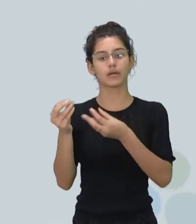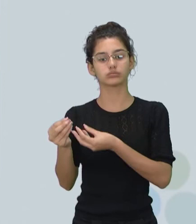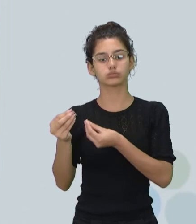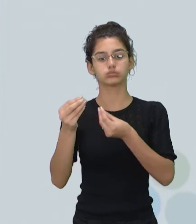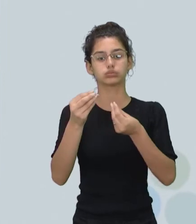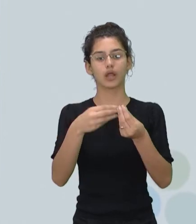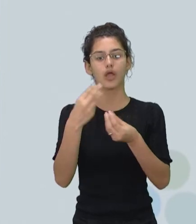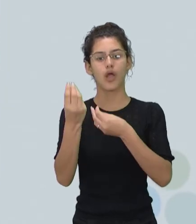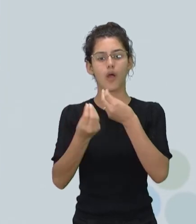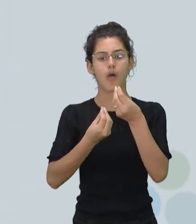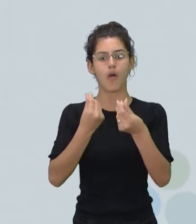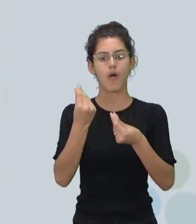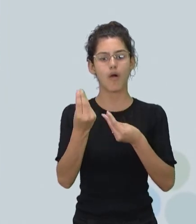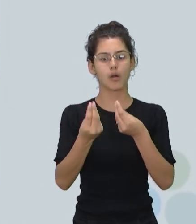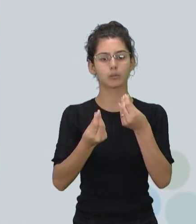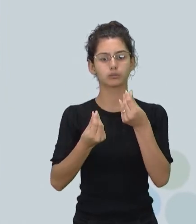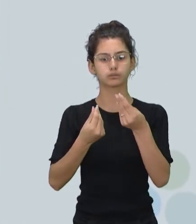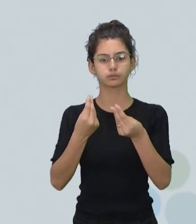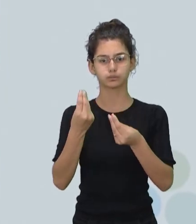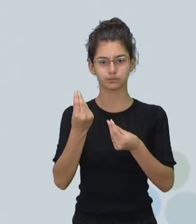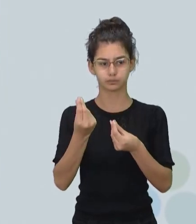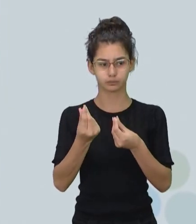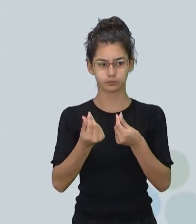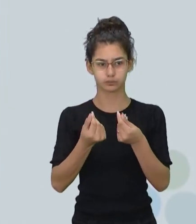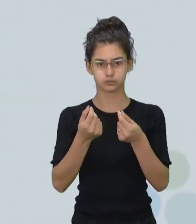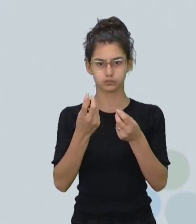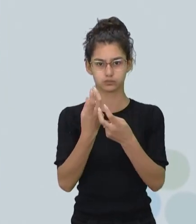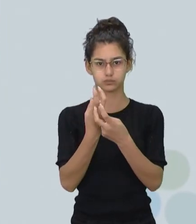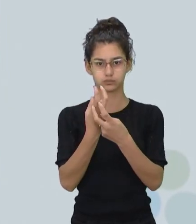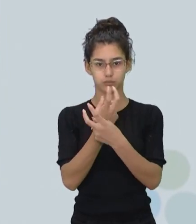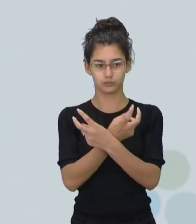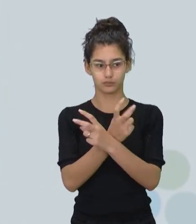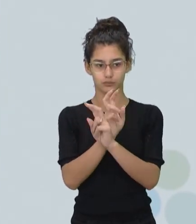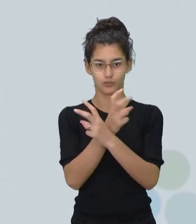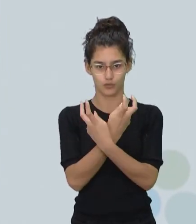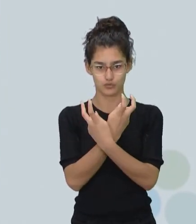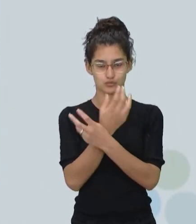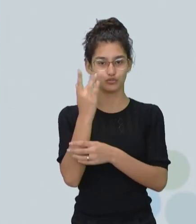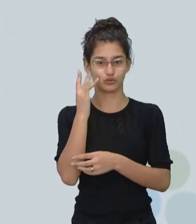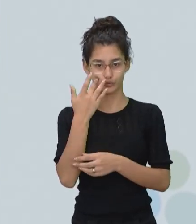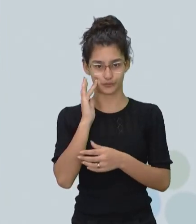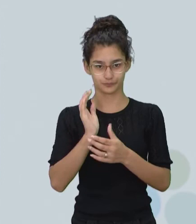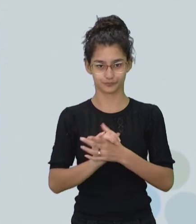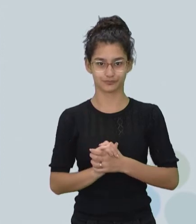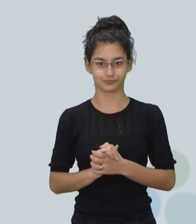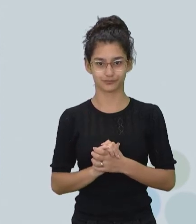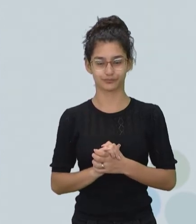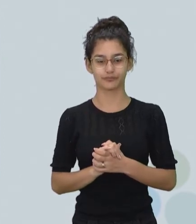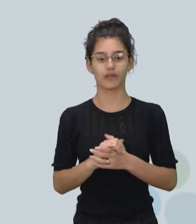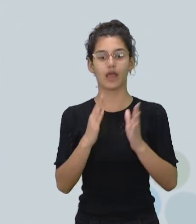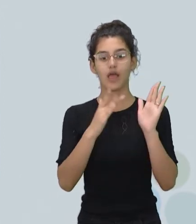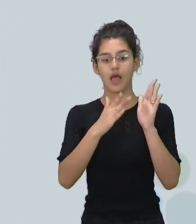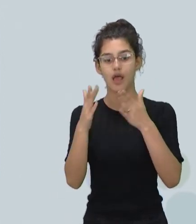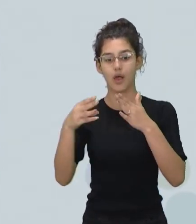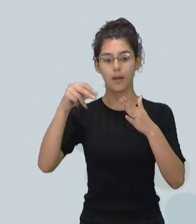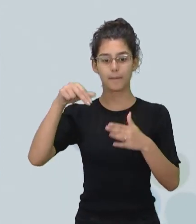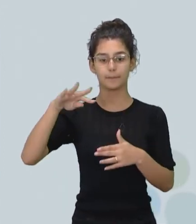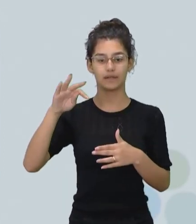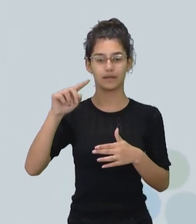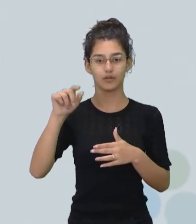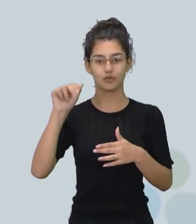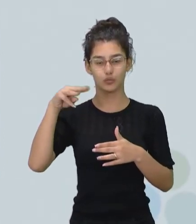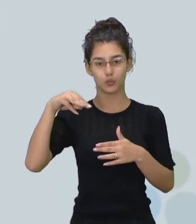assim, como se fosse um ossinho de ouro, um adereço de ouro. Então você percebe que é um nobre. Ao lado do Montezuma, nós temos